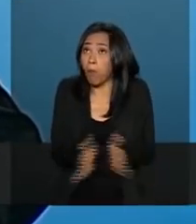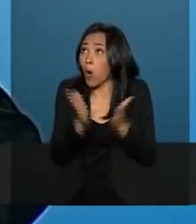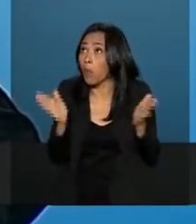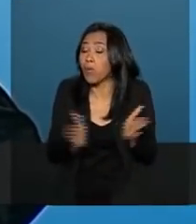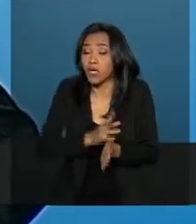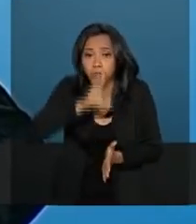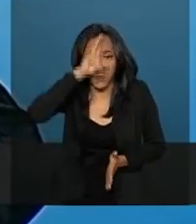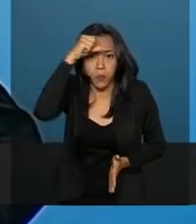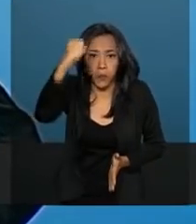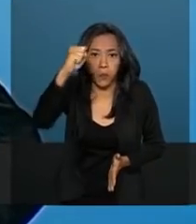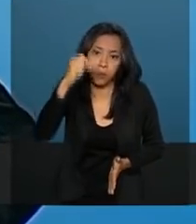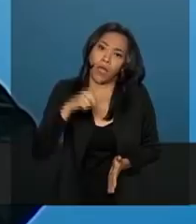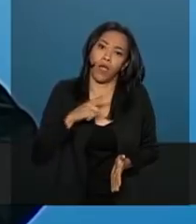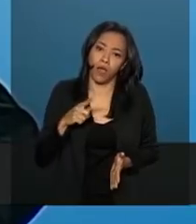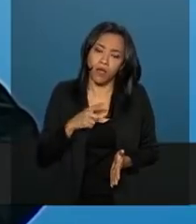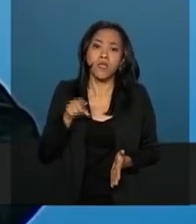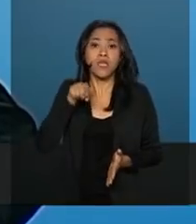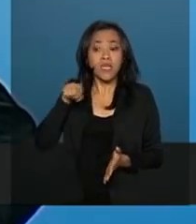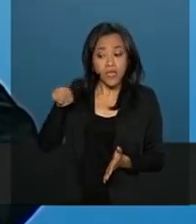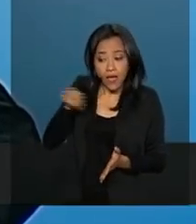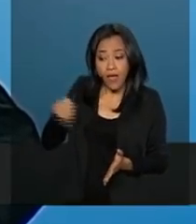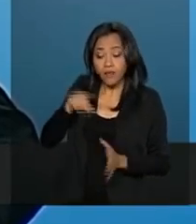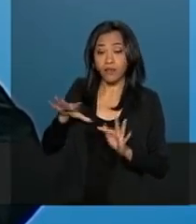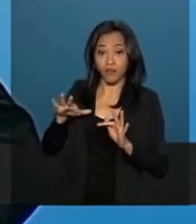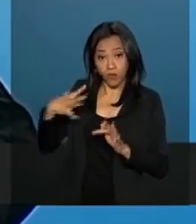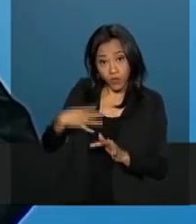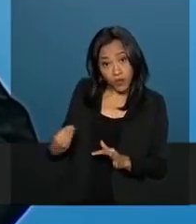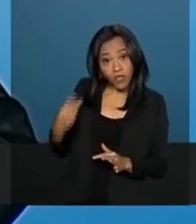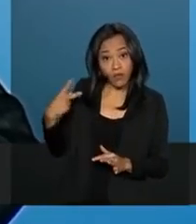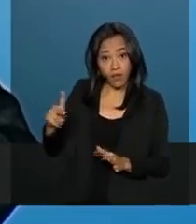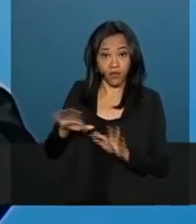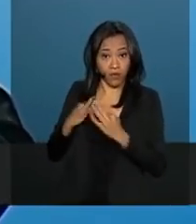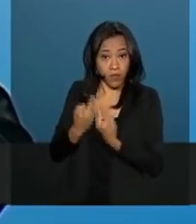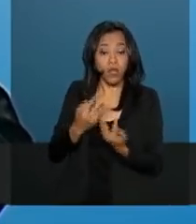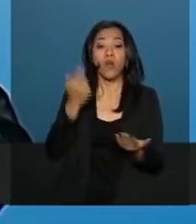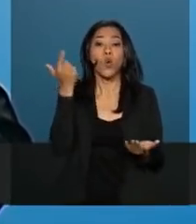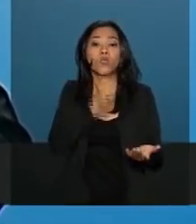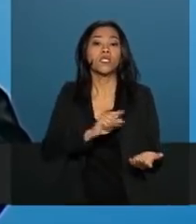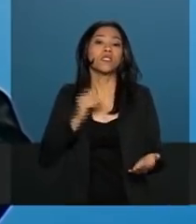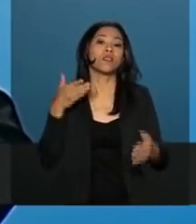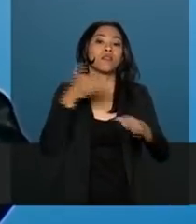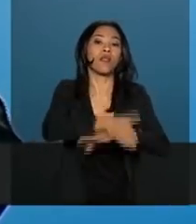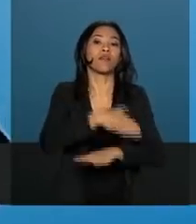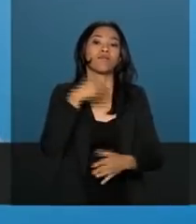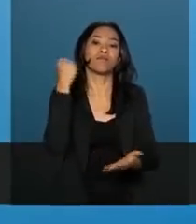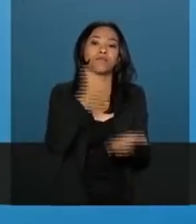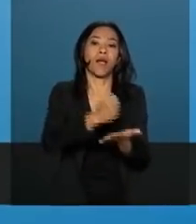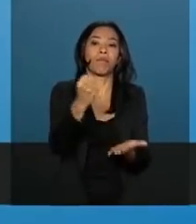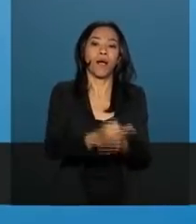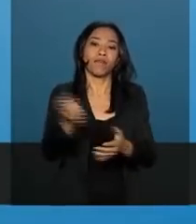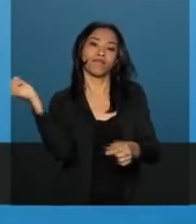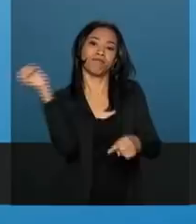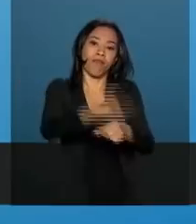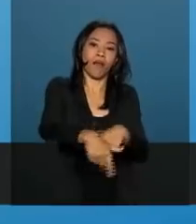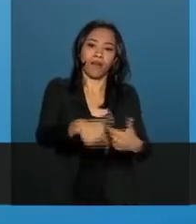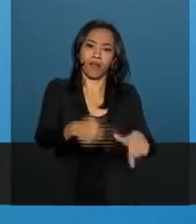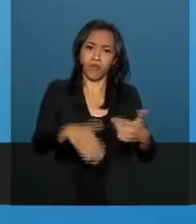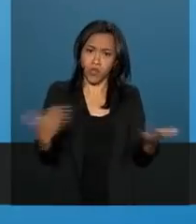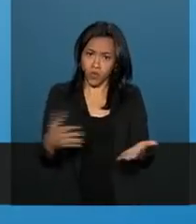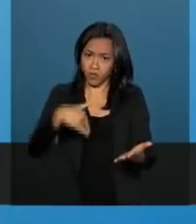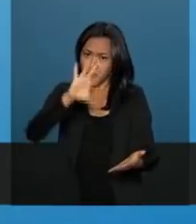fossem contratados por empresários. E hoje somam mais de 200 mil contratos para